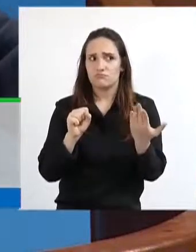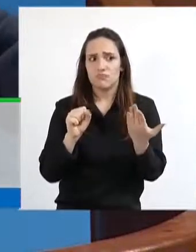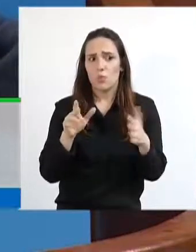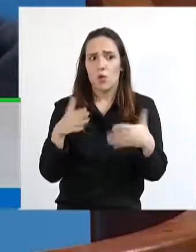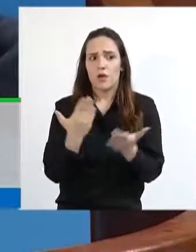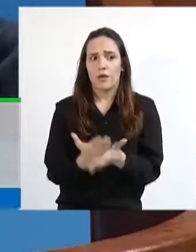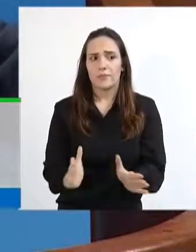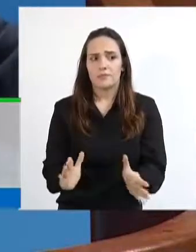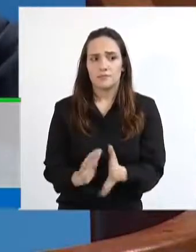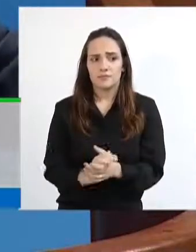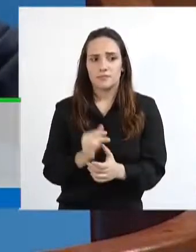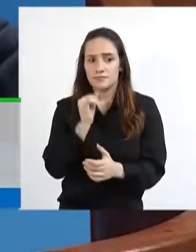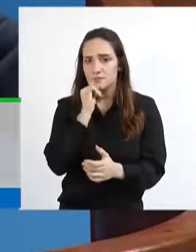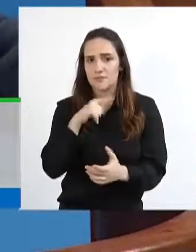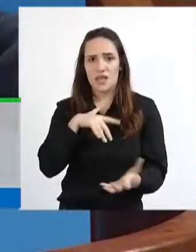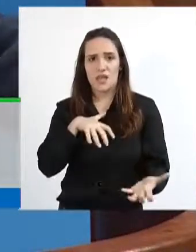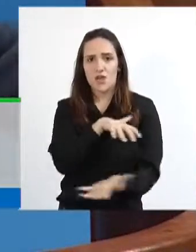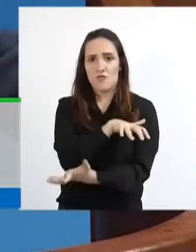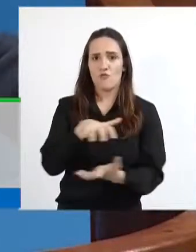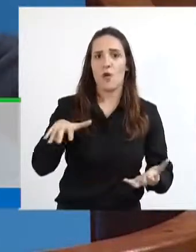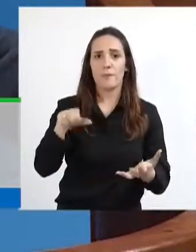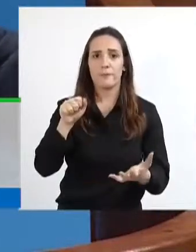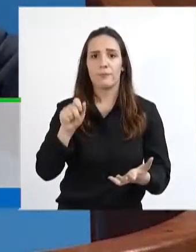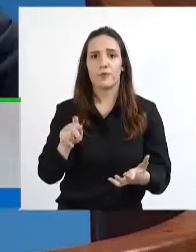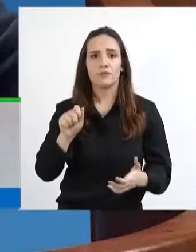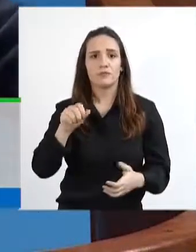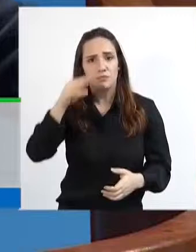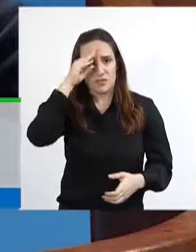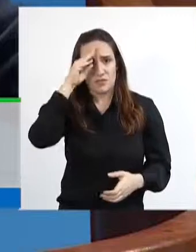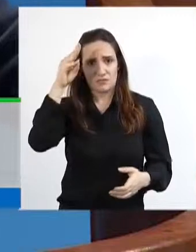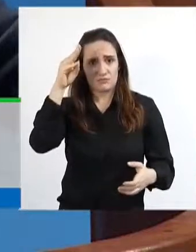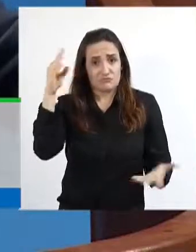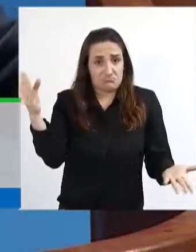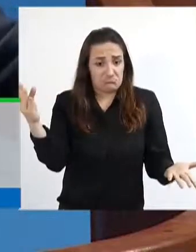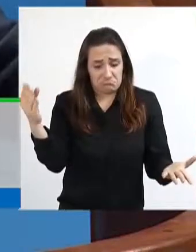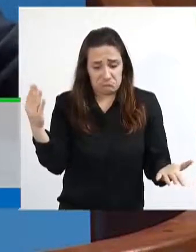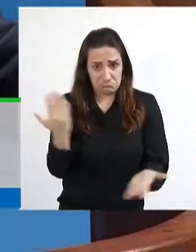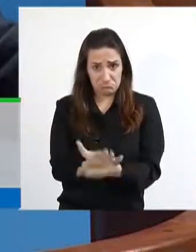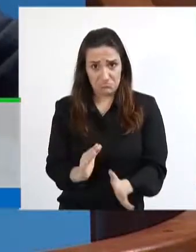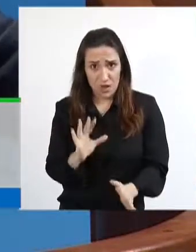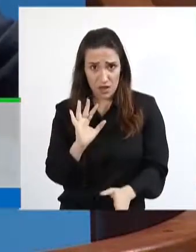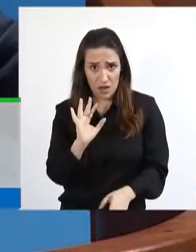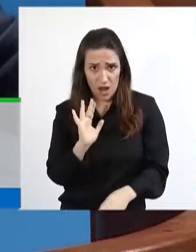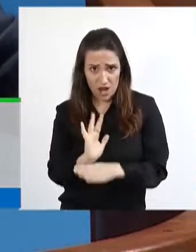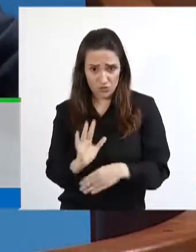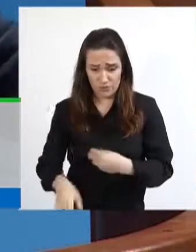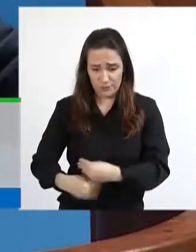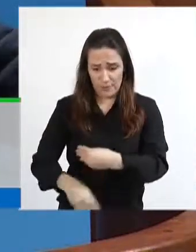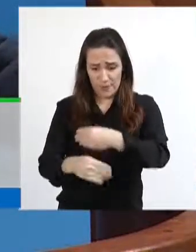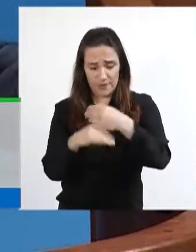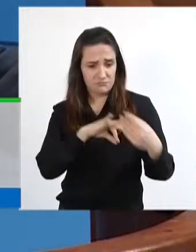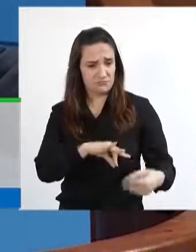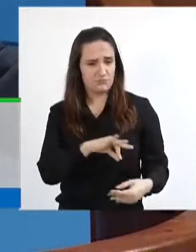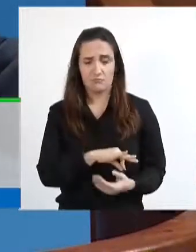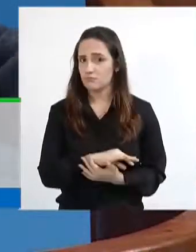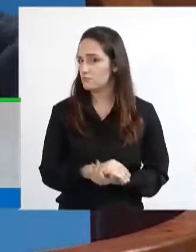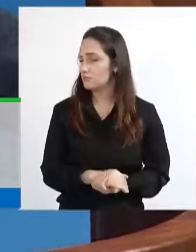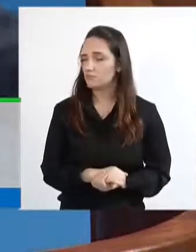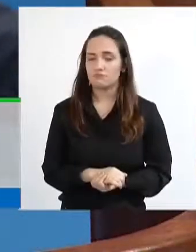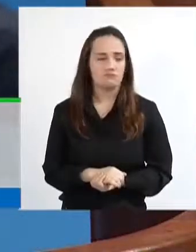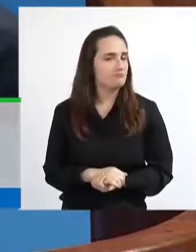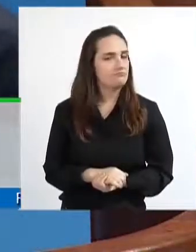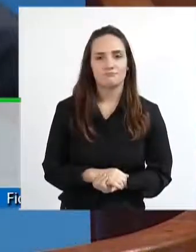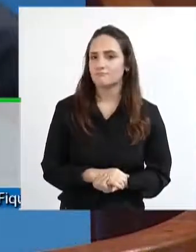que não tem cancelamento de privilégio nenhum, né? Pelo contrário, embutiram